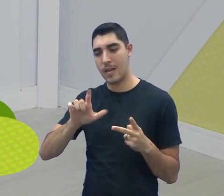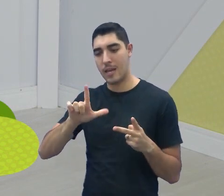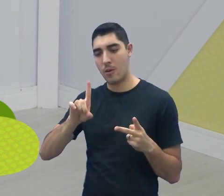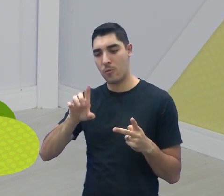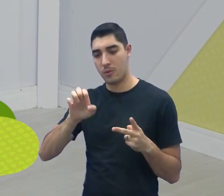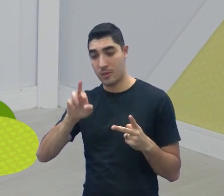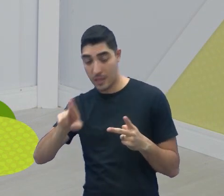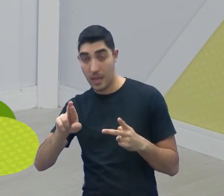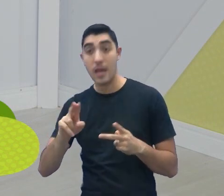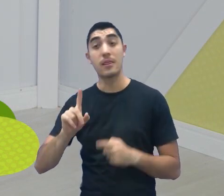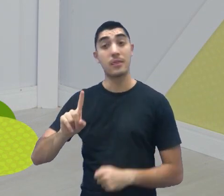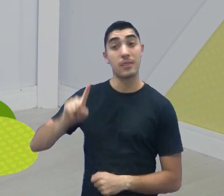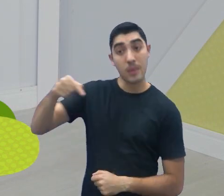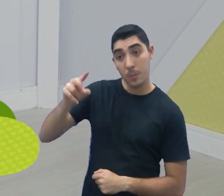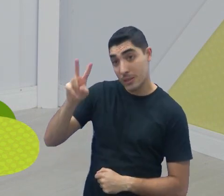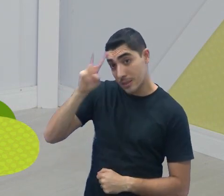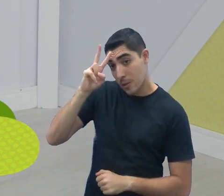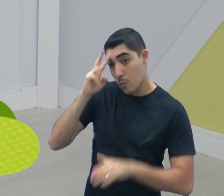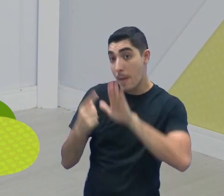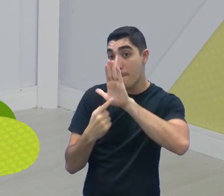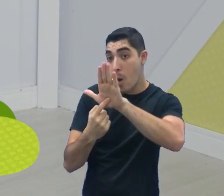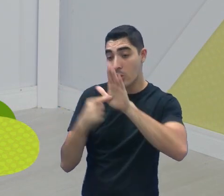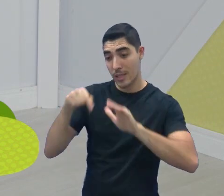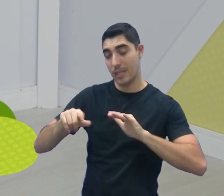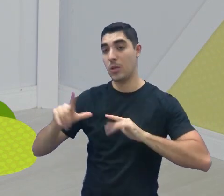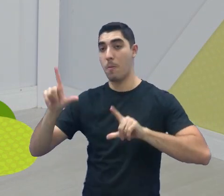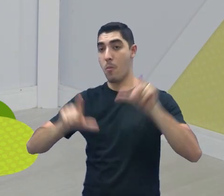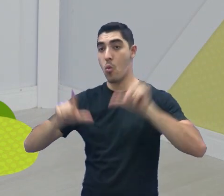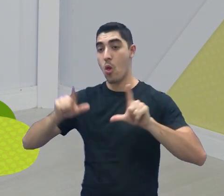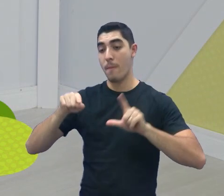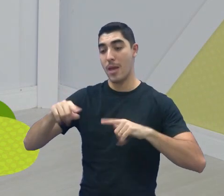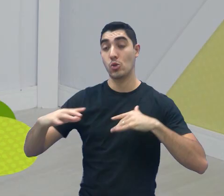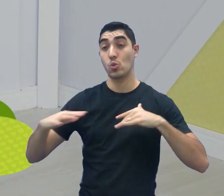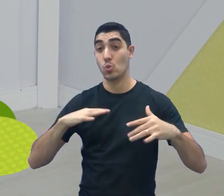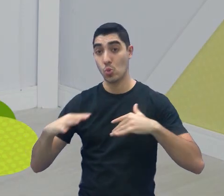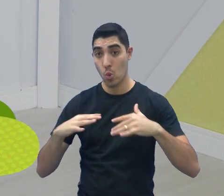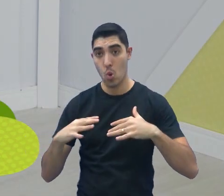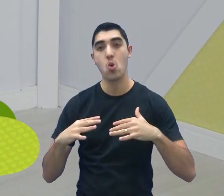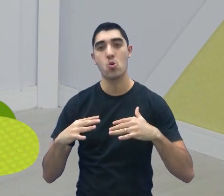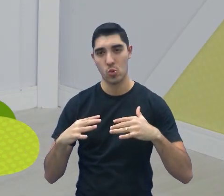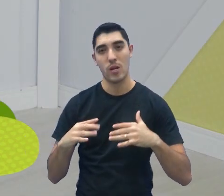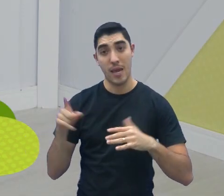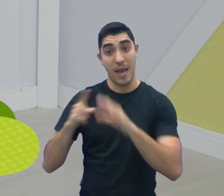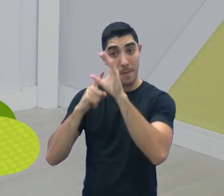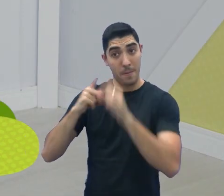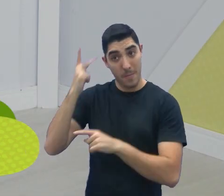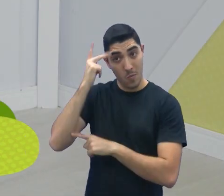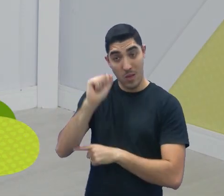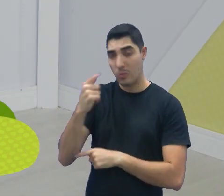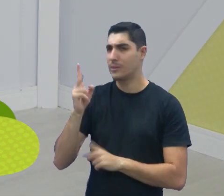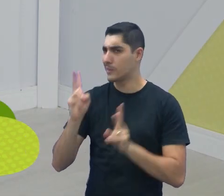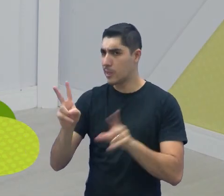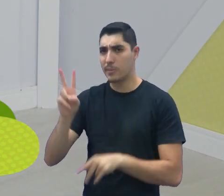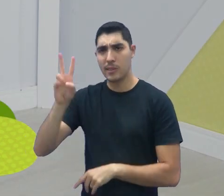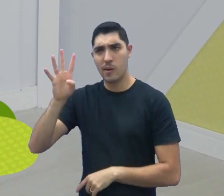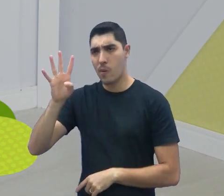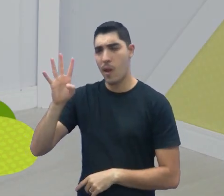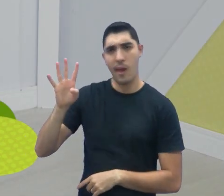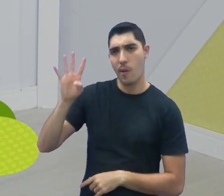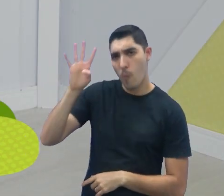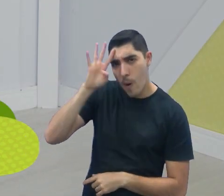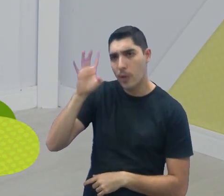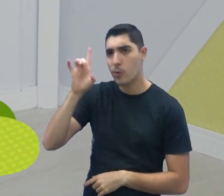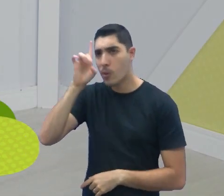detalhes deste São José e Juventus. Terceira rodada desta Série A2. É pauleira, jogo quarta e domingo, quarta e sábado. Não